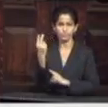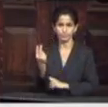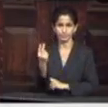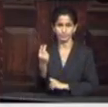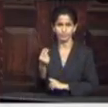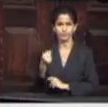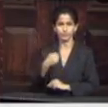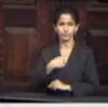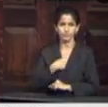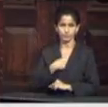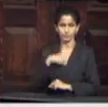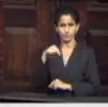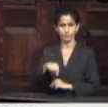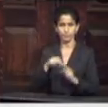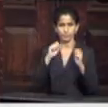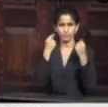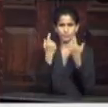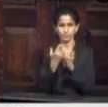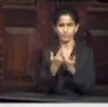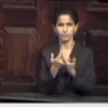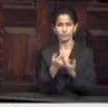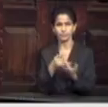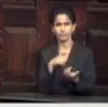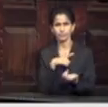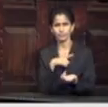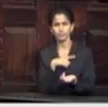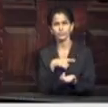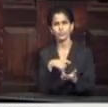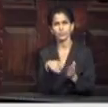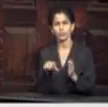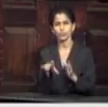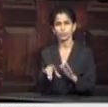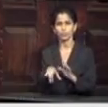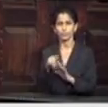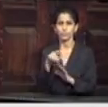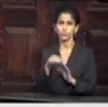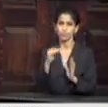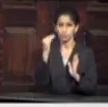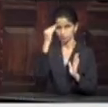Eu, aqui dentro da casa, já tive deferido